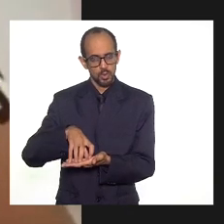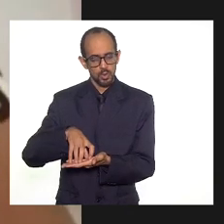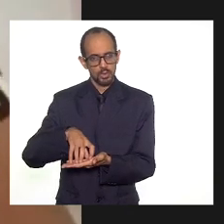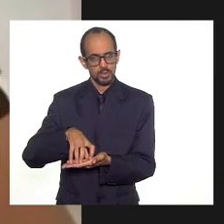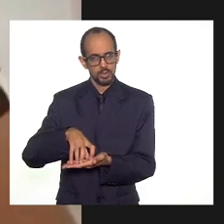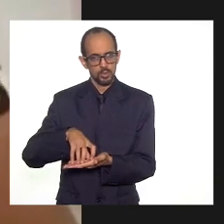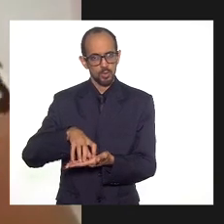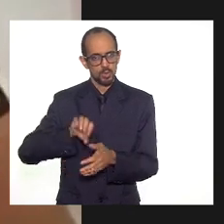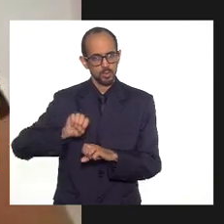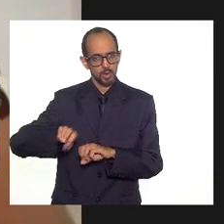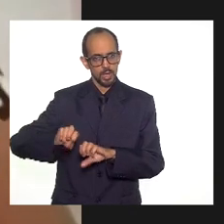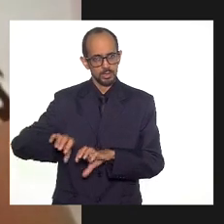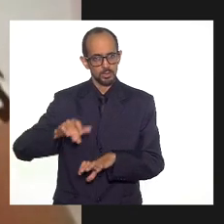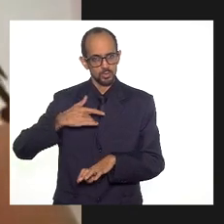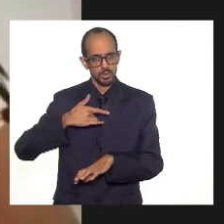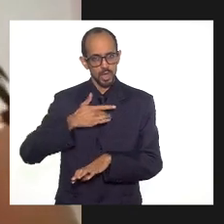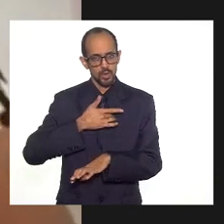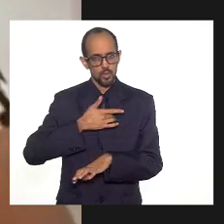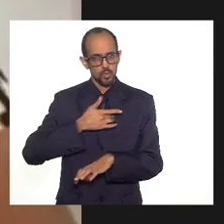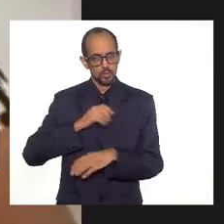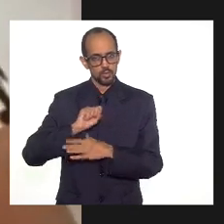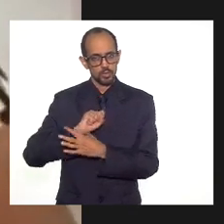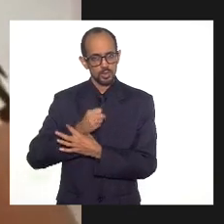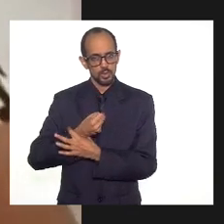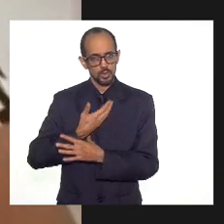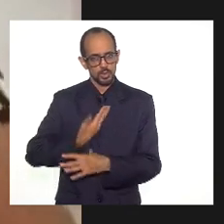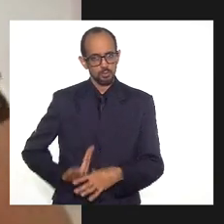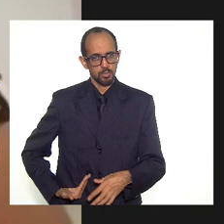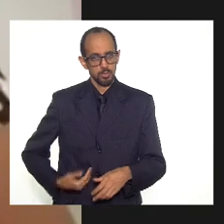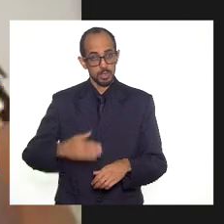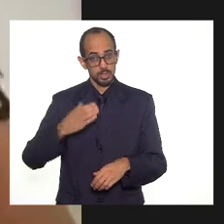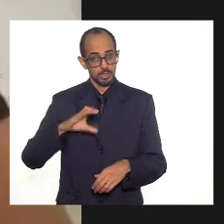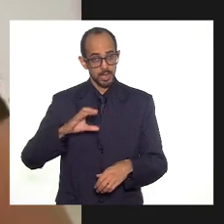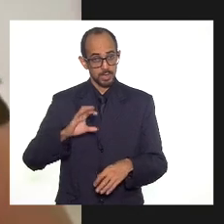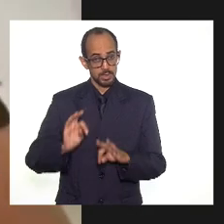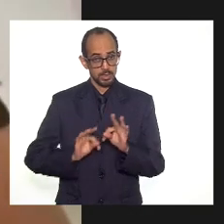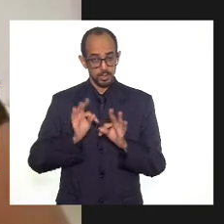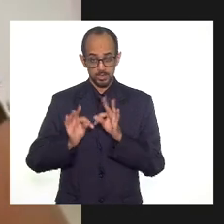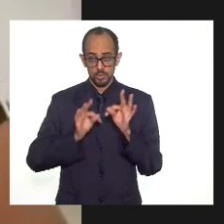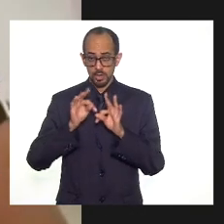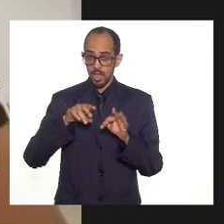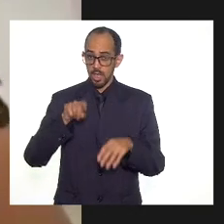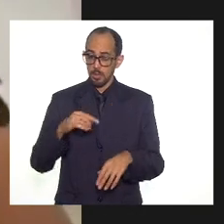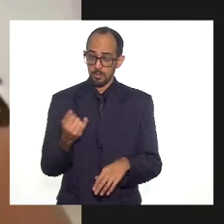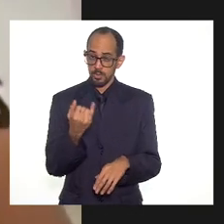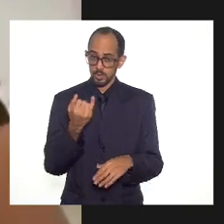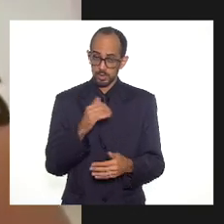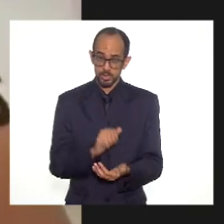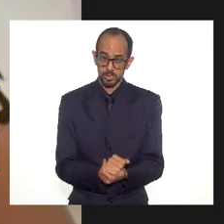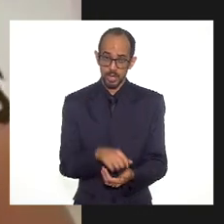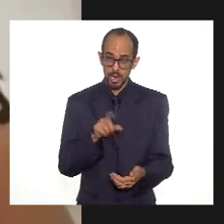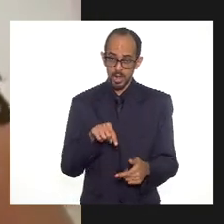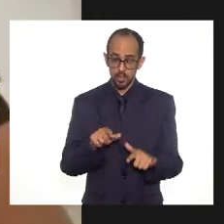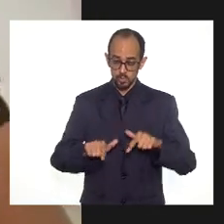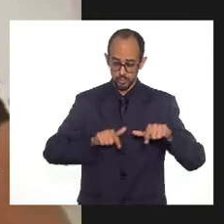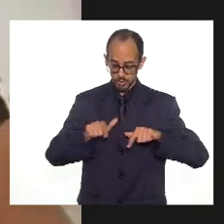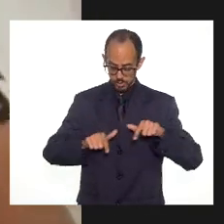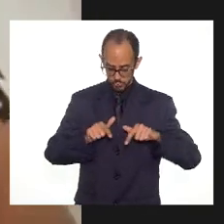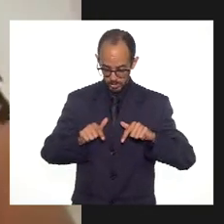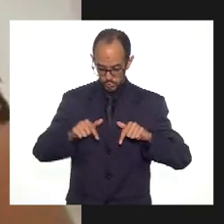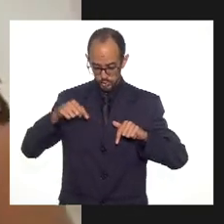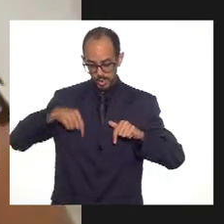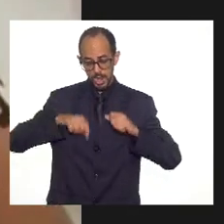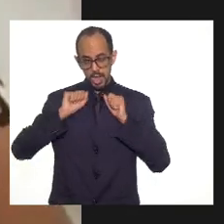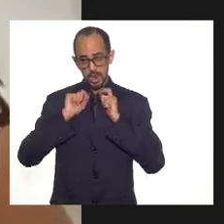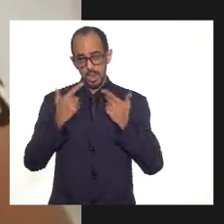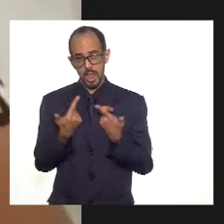educação, saúde, segurança pública, ciência e tecnologia, é fundamental, é um serviço que essa casa faz